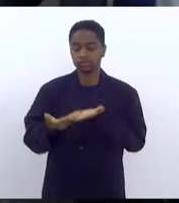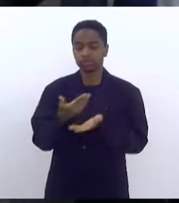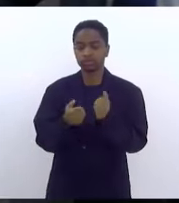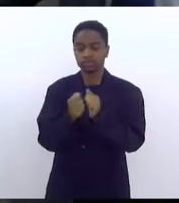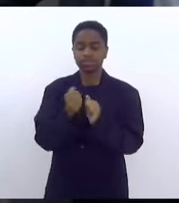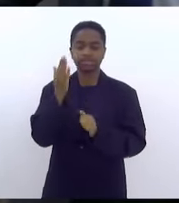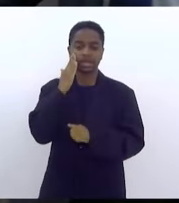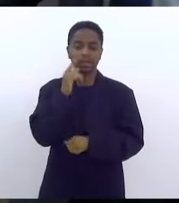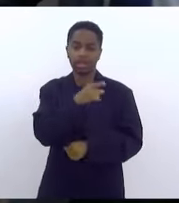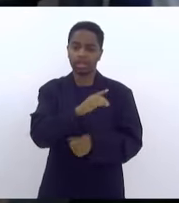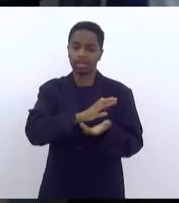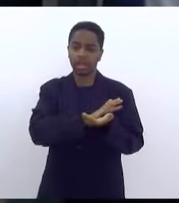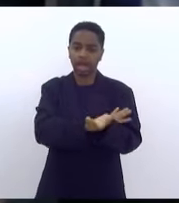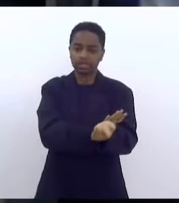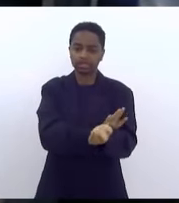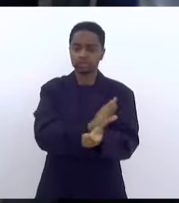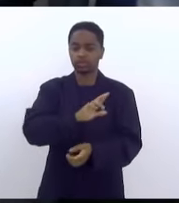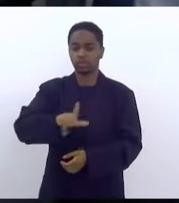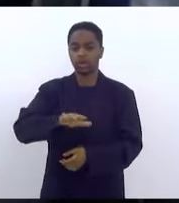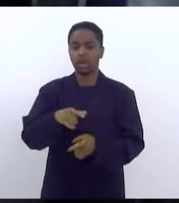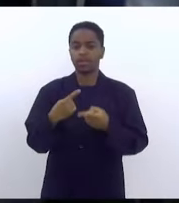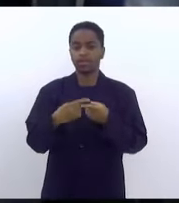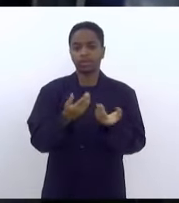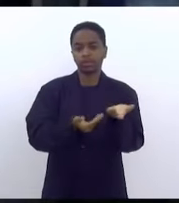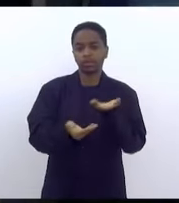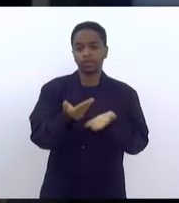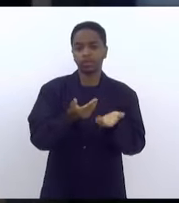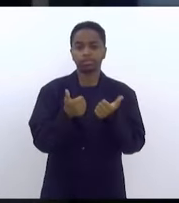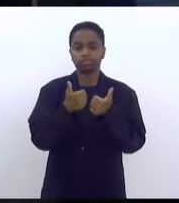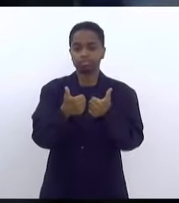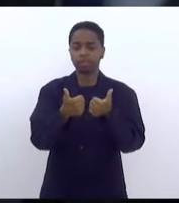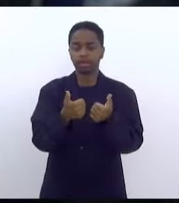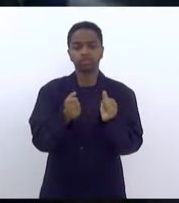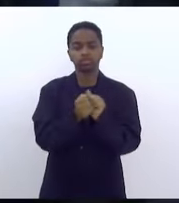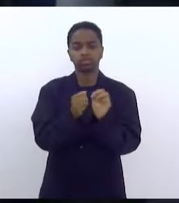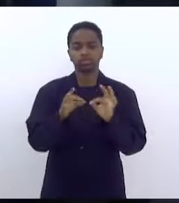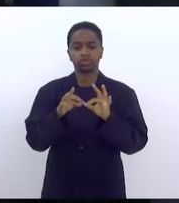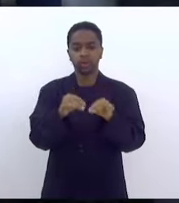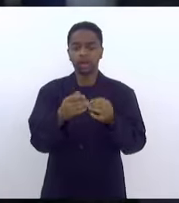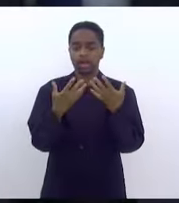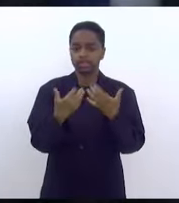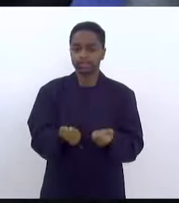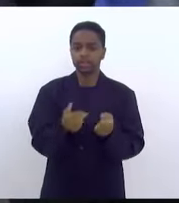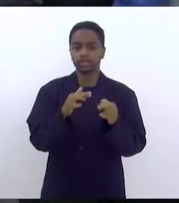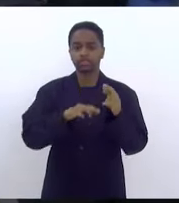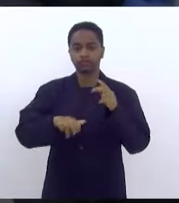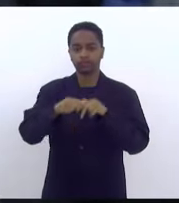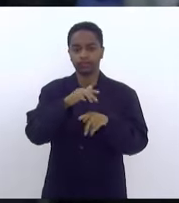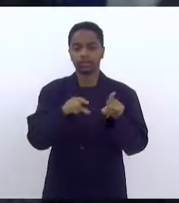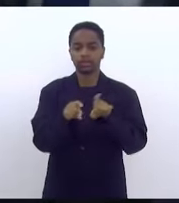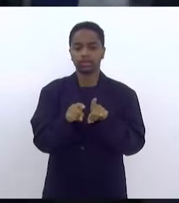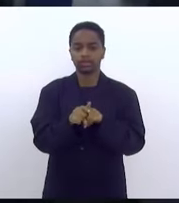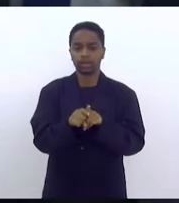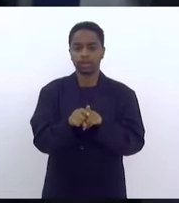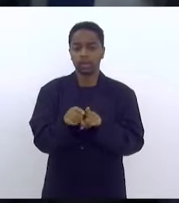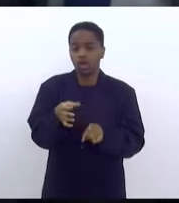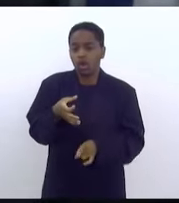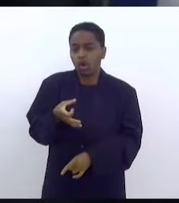de racista, um deputado que tem um belo convívio com todos aqui, que aceita as diferenças, e foi covardemente,